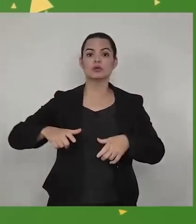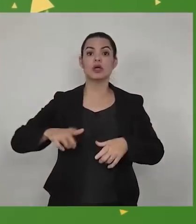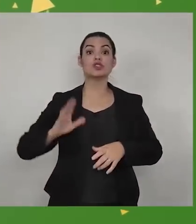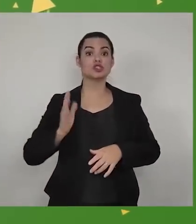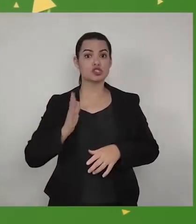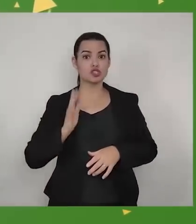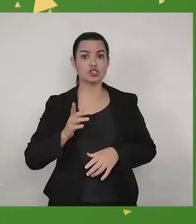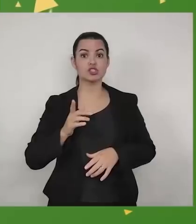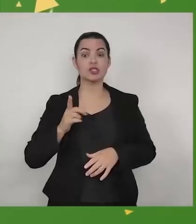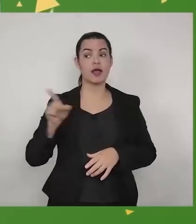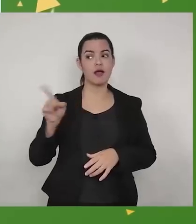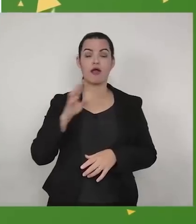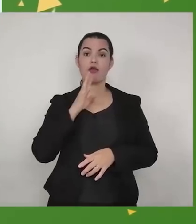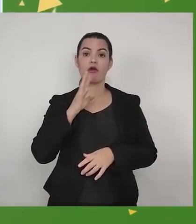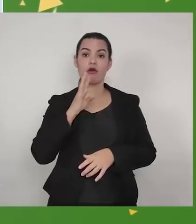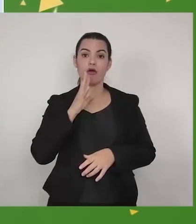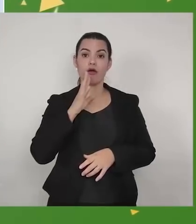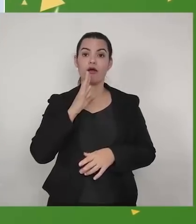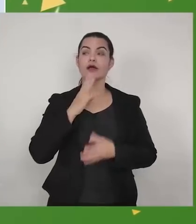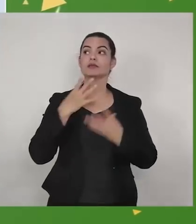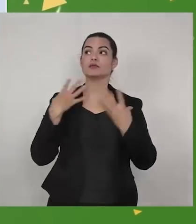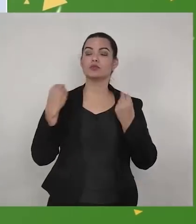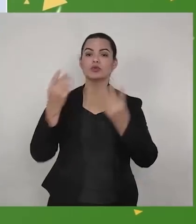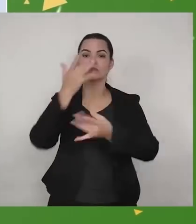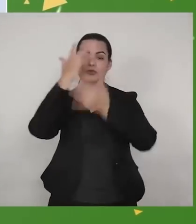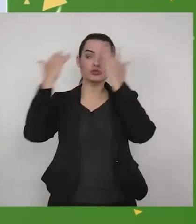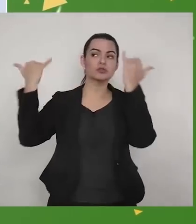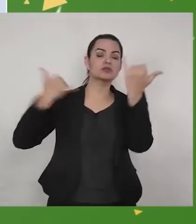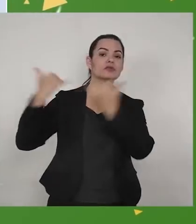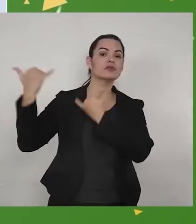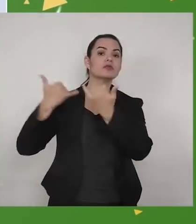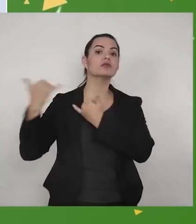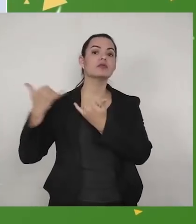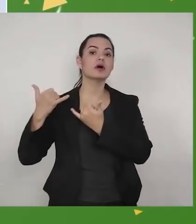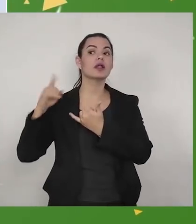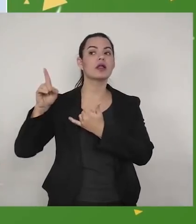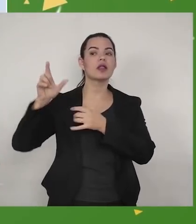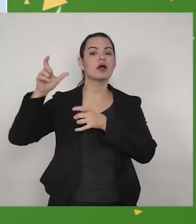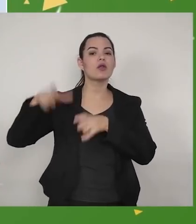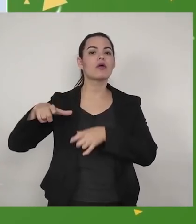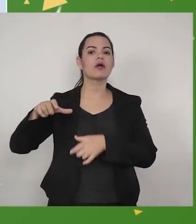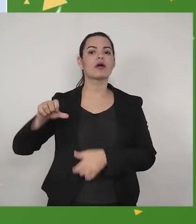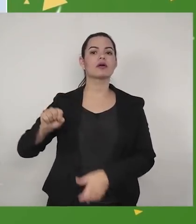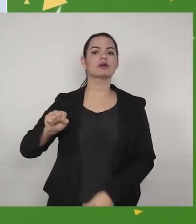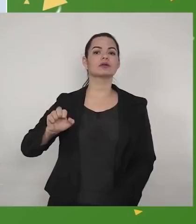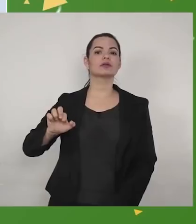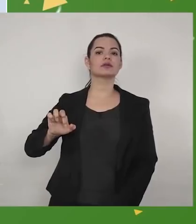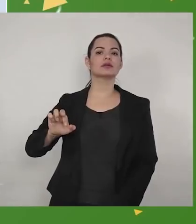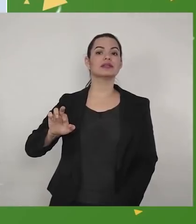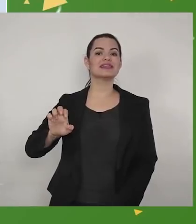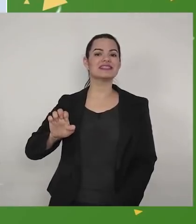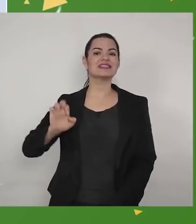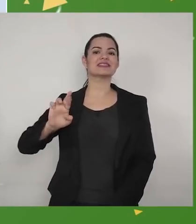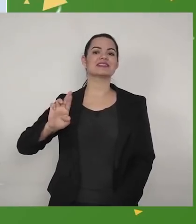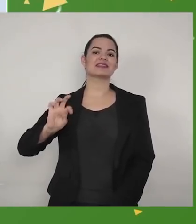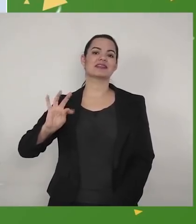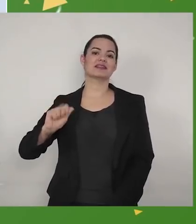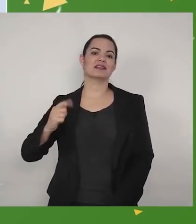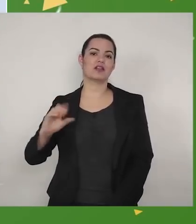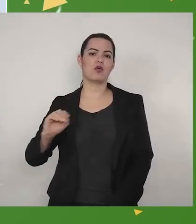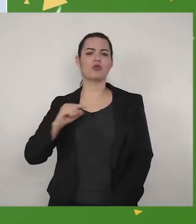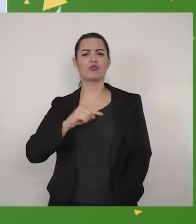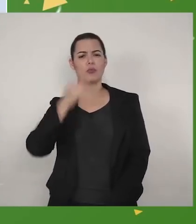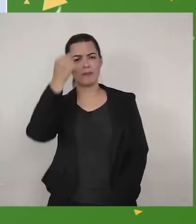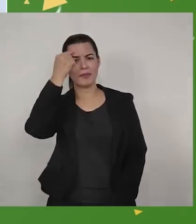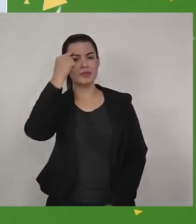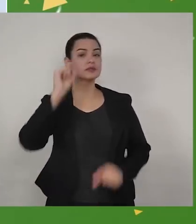muito comum na região do sertão nordestino. O que você pensa a respeito? Essa